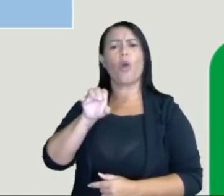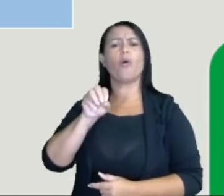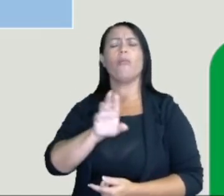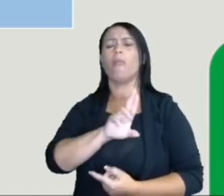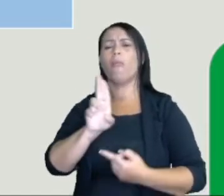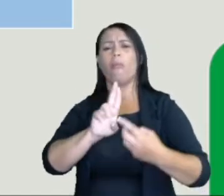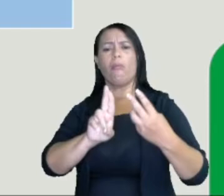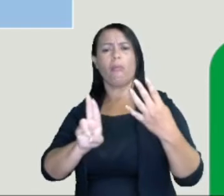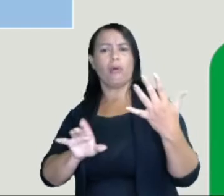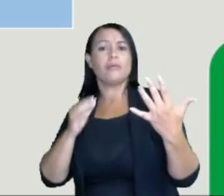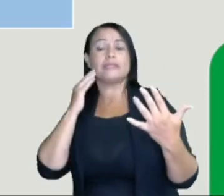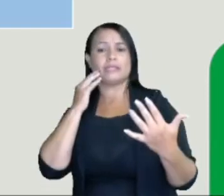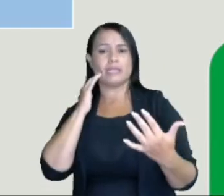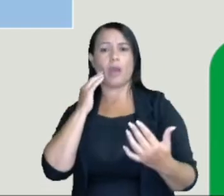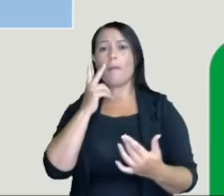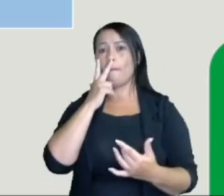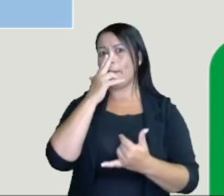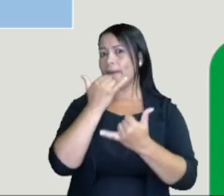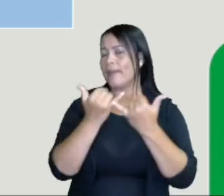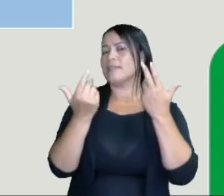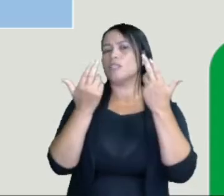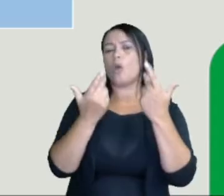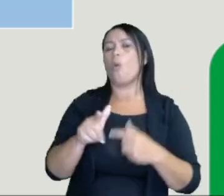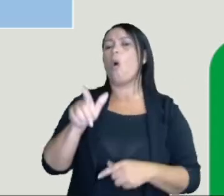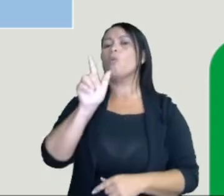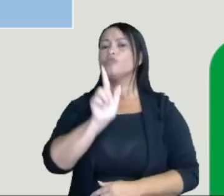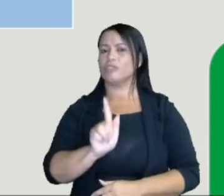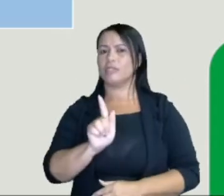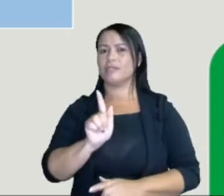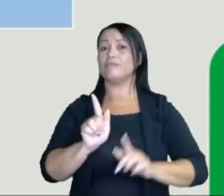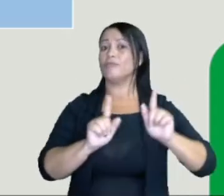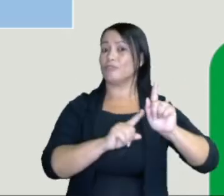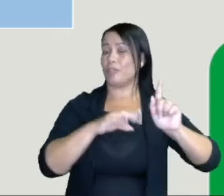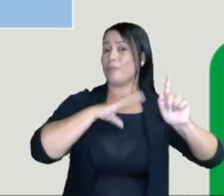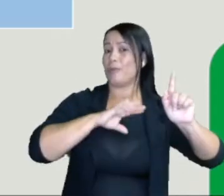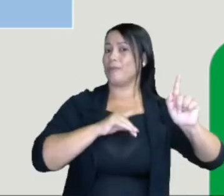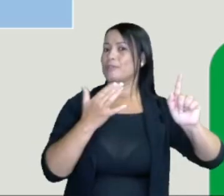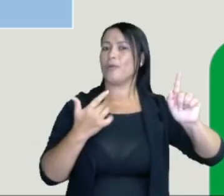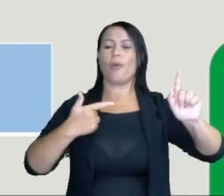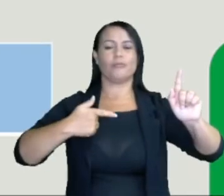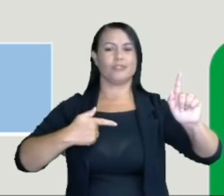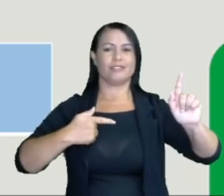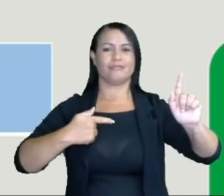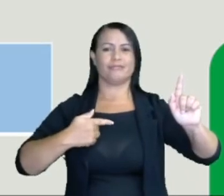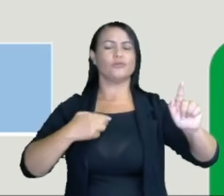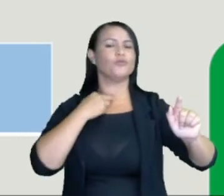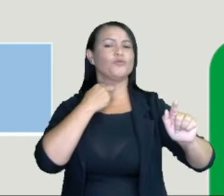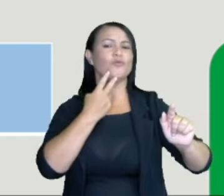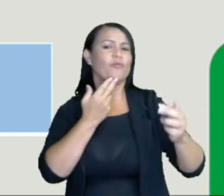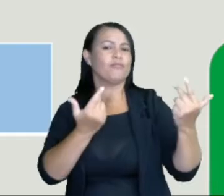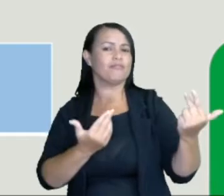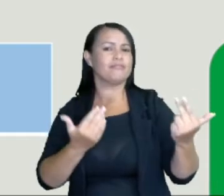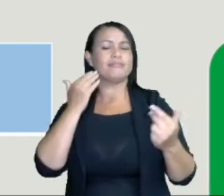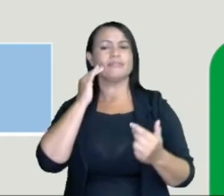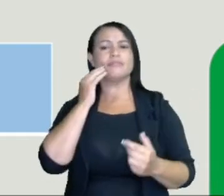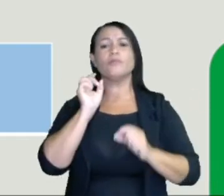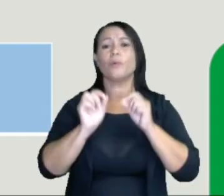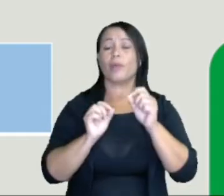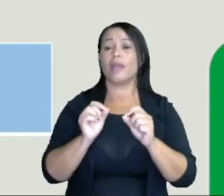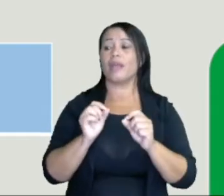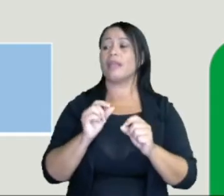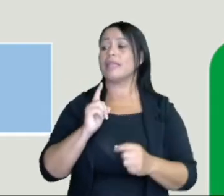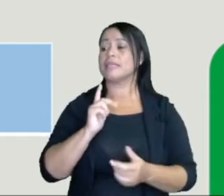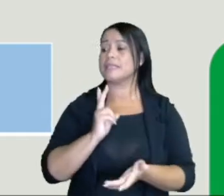guante, guapo. Então, ele vai ter o mesmo som do nosso G, certo? E quando